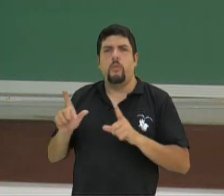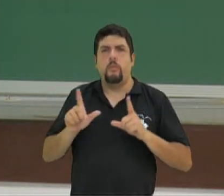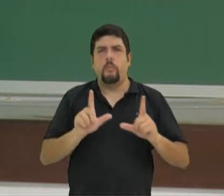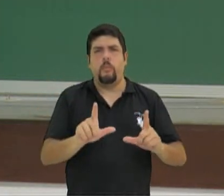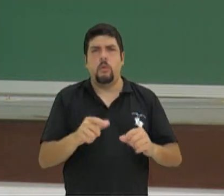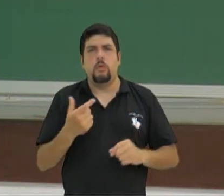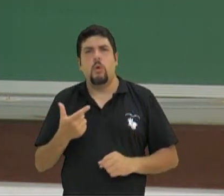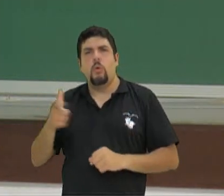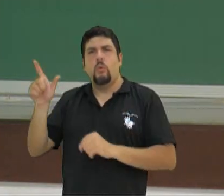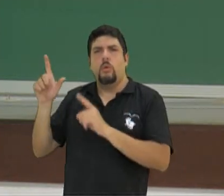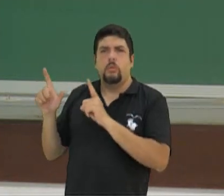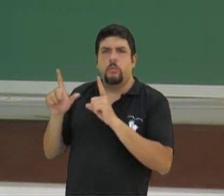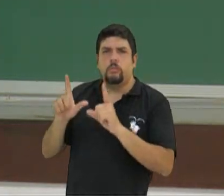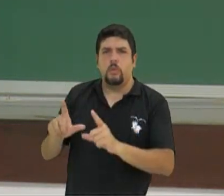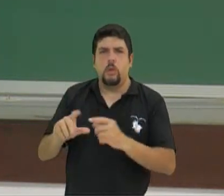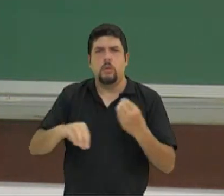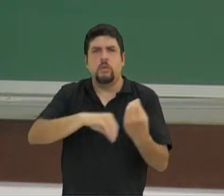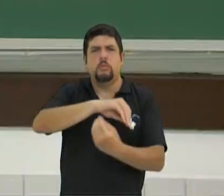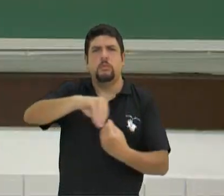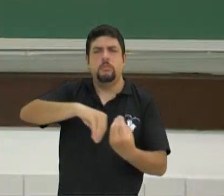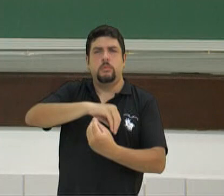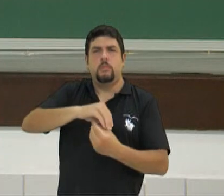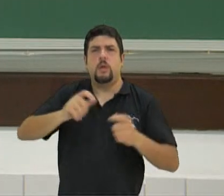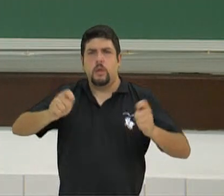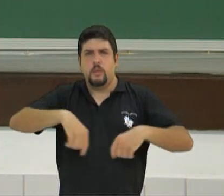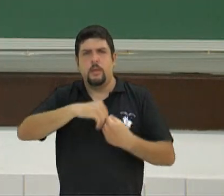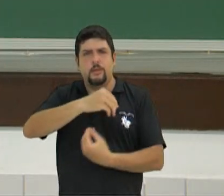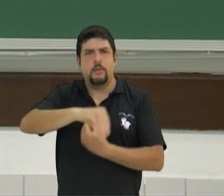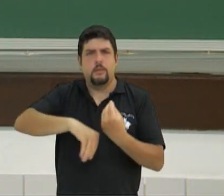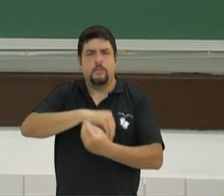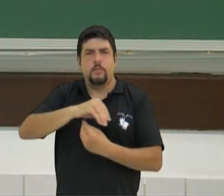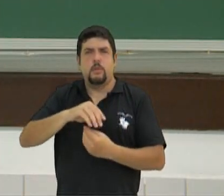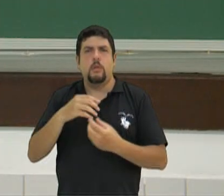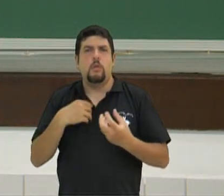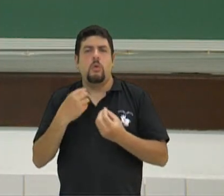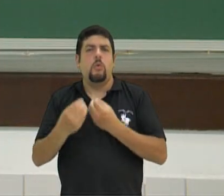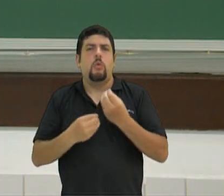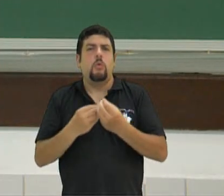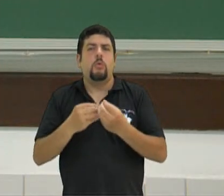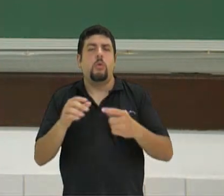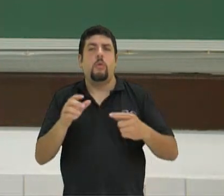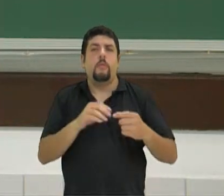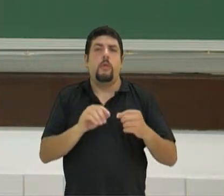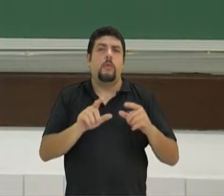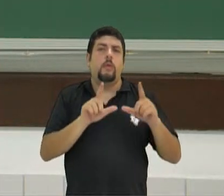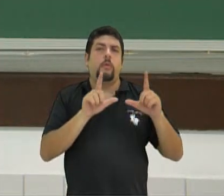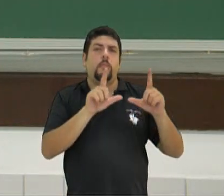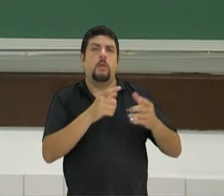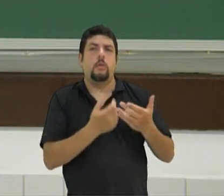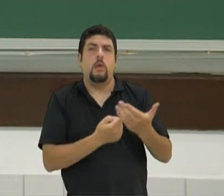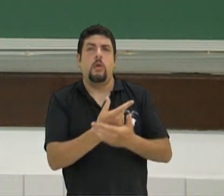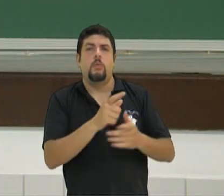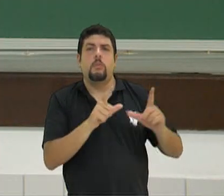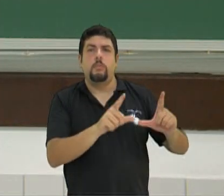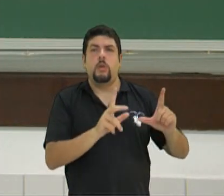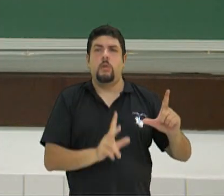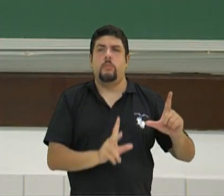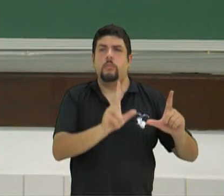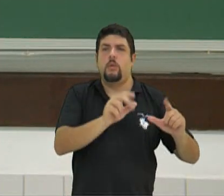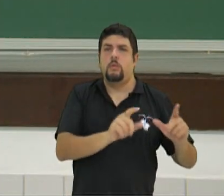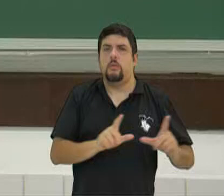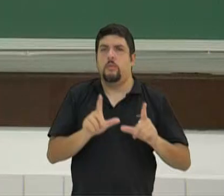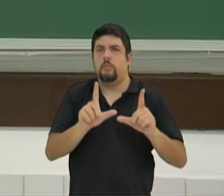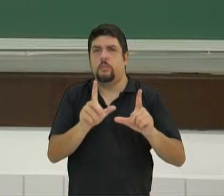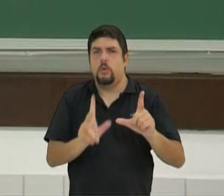tinha uma regulamentação, né, pessoal? Então você podia misturar, na tua exibição você vai botar no teu vaudeville lá, eu comprei esse, eu posso cortar esse, eu posso botar mais